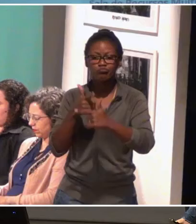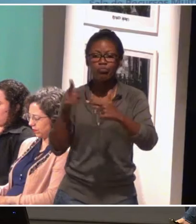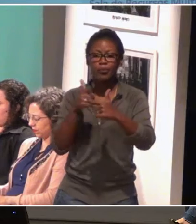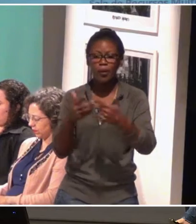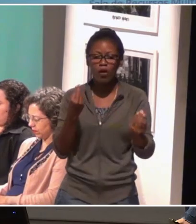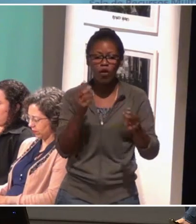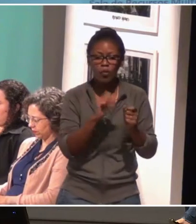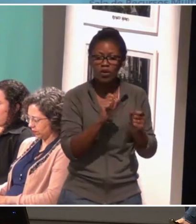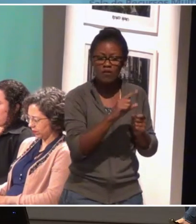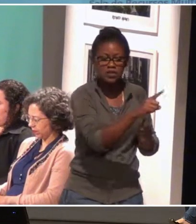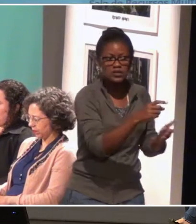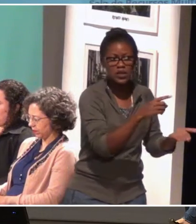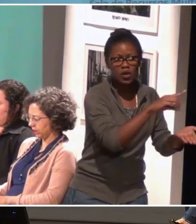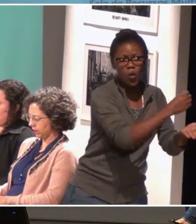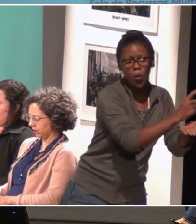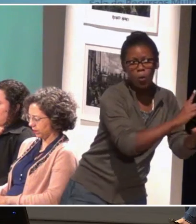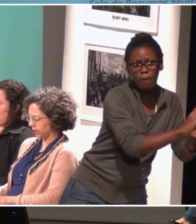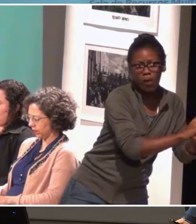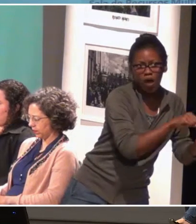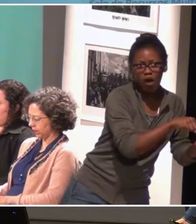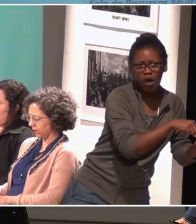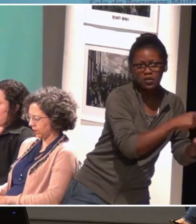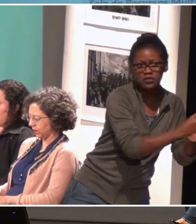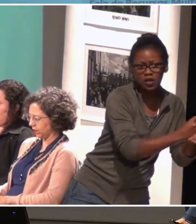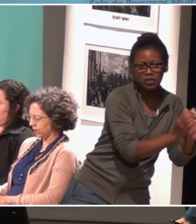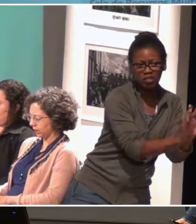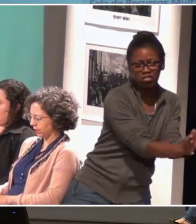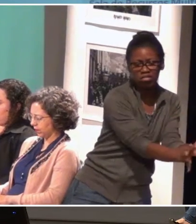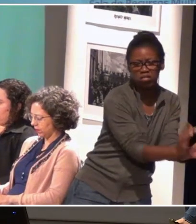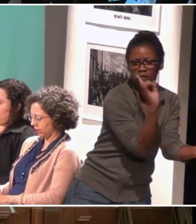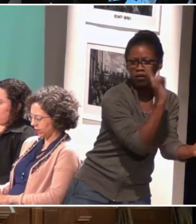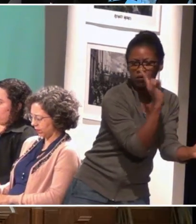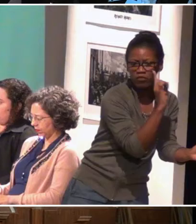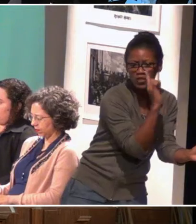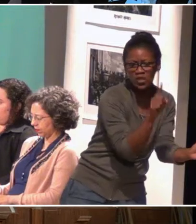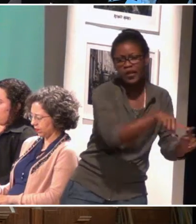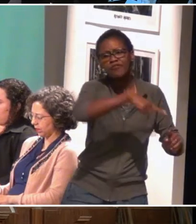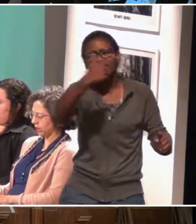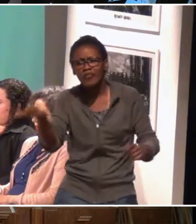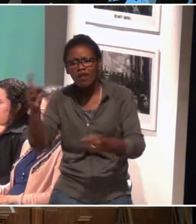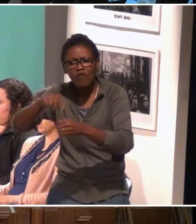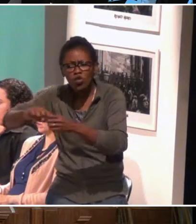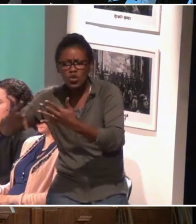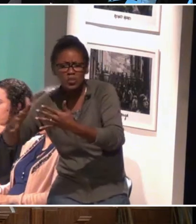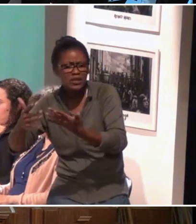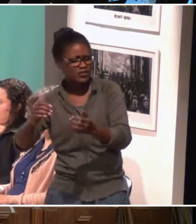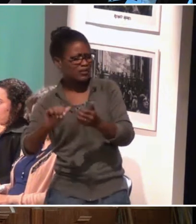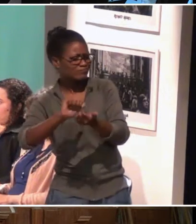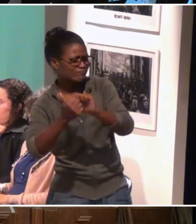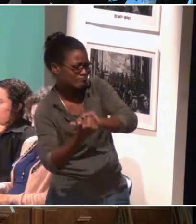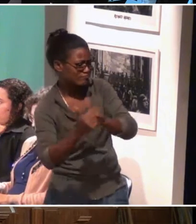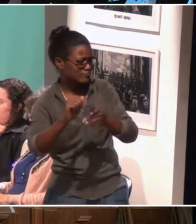uma base fragilizada, e aí, quando chega no intermediário, gente tem que rever as aulas, tem que adaptar o material